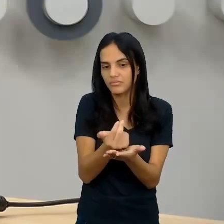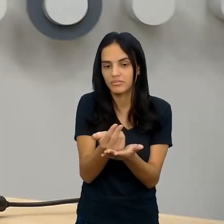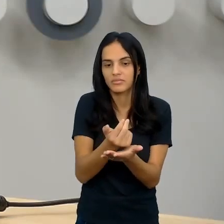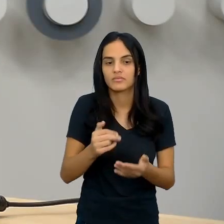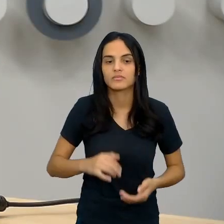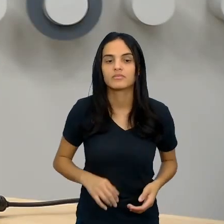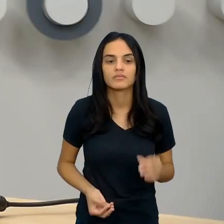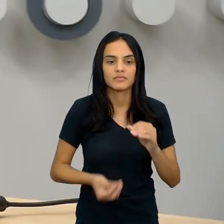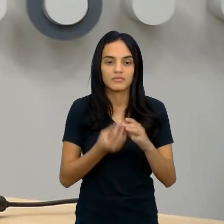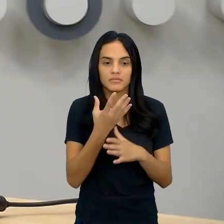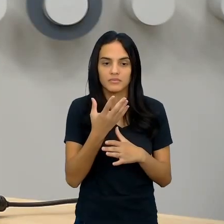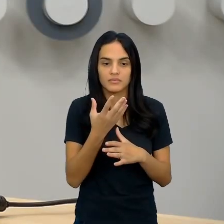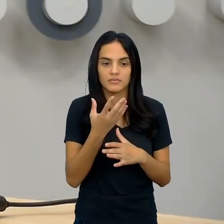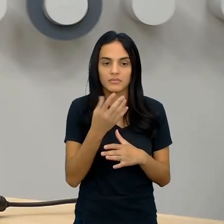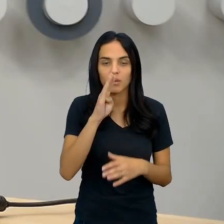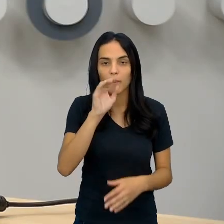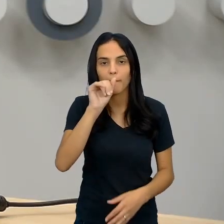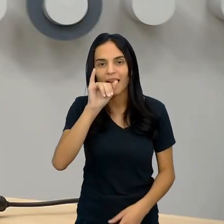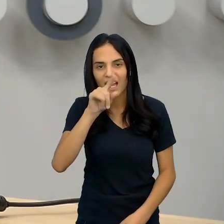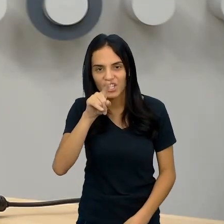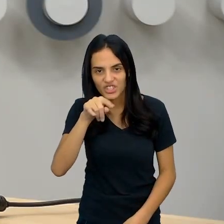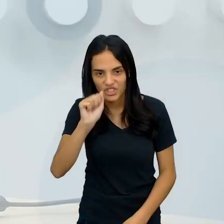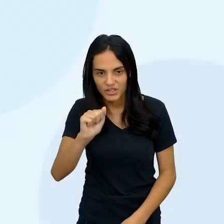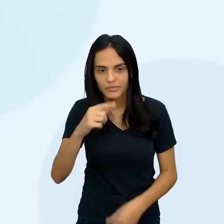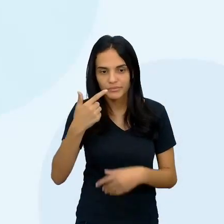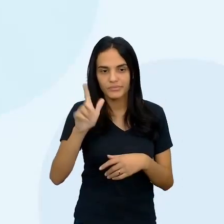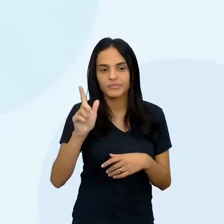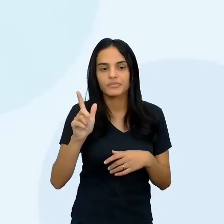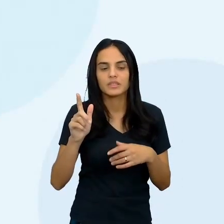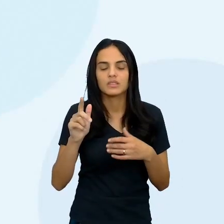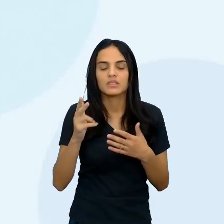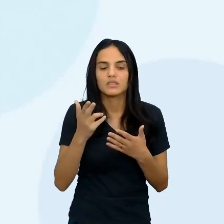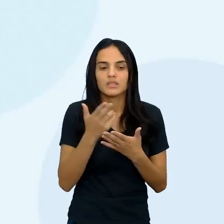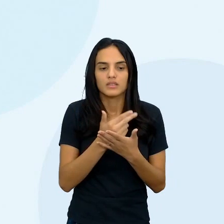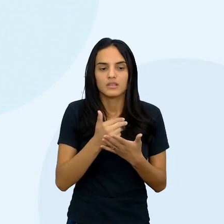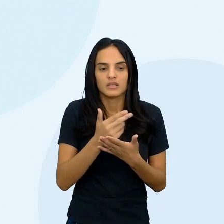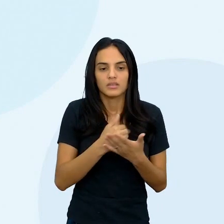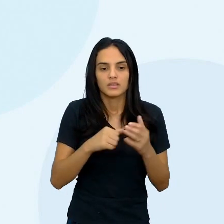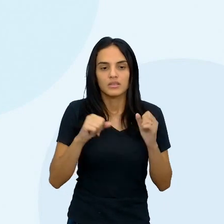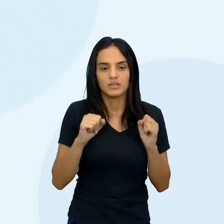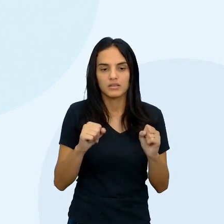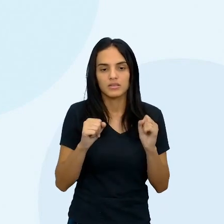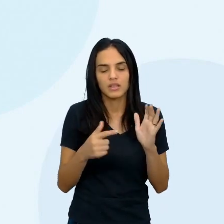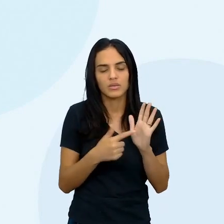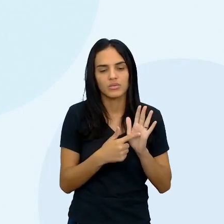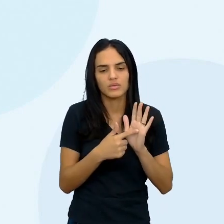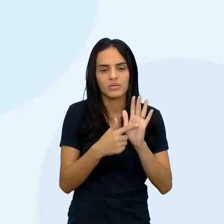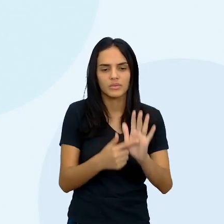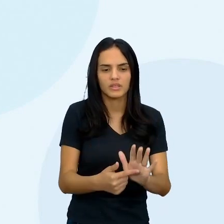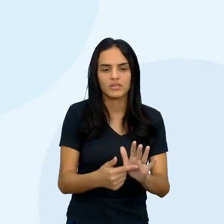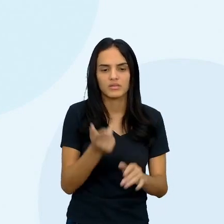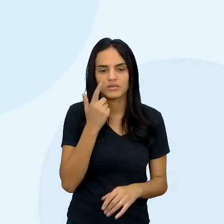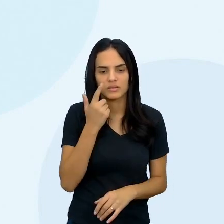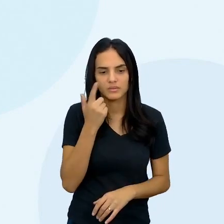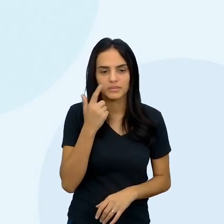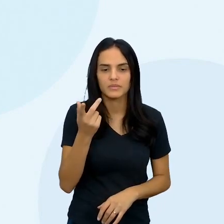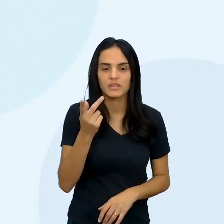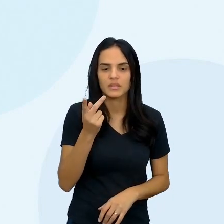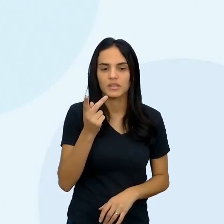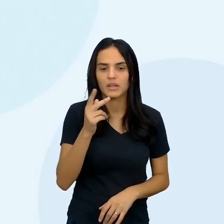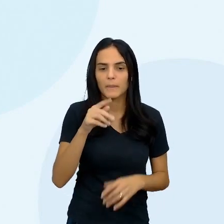dessa construção baixa, nesse próximo slide, mostra o pias. Você pode colocar pias,